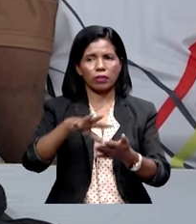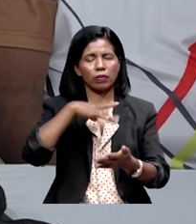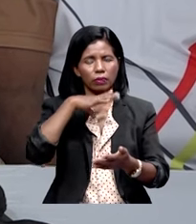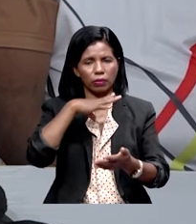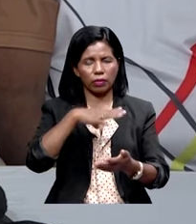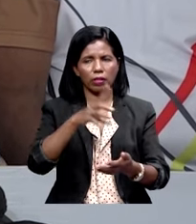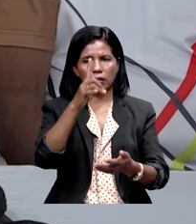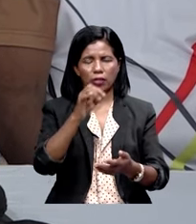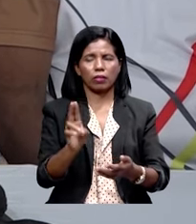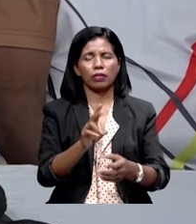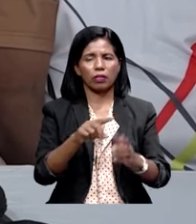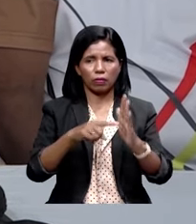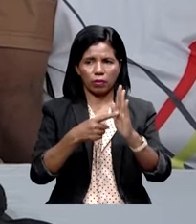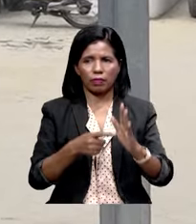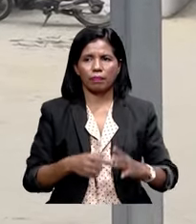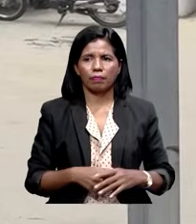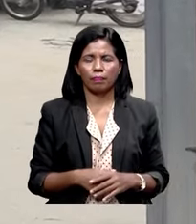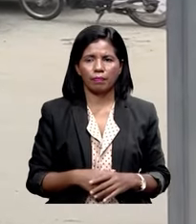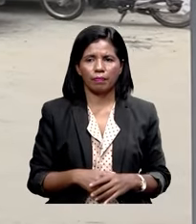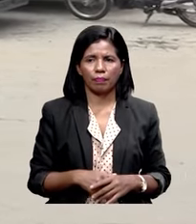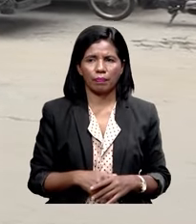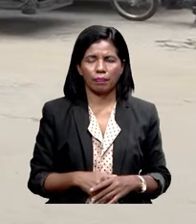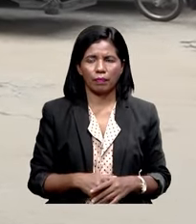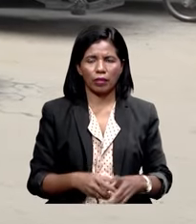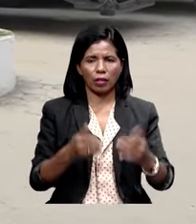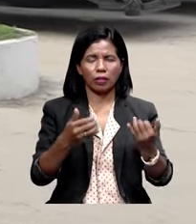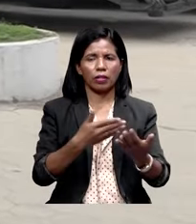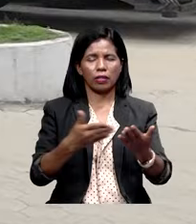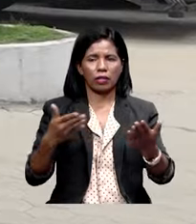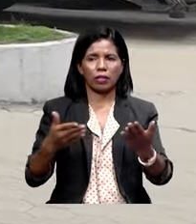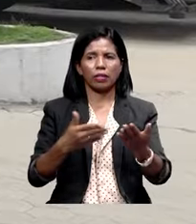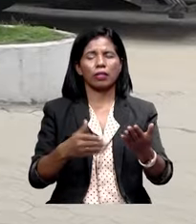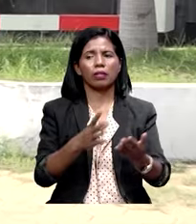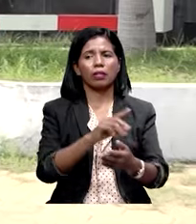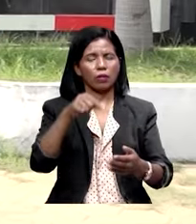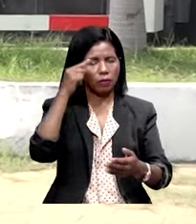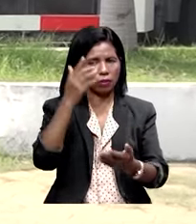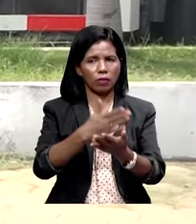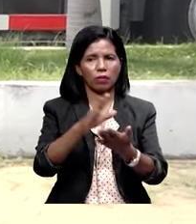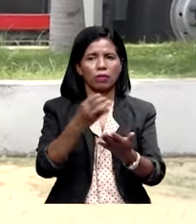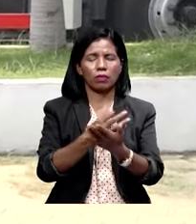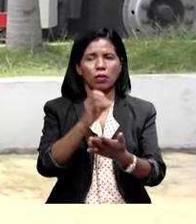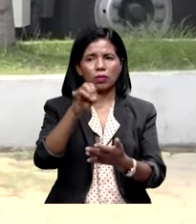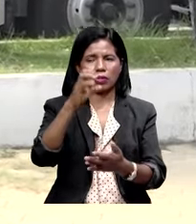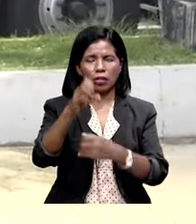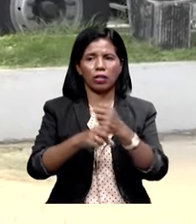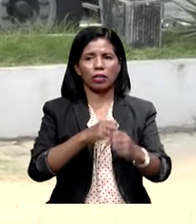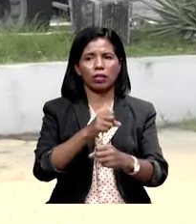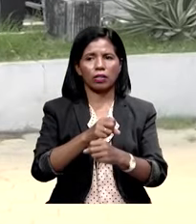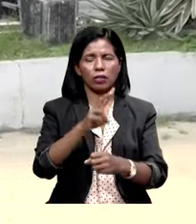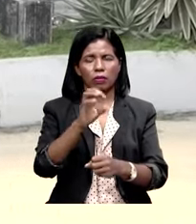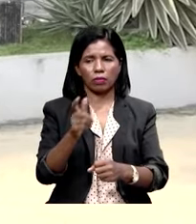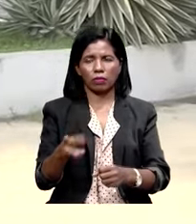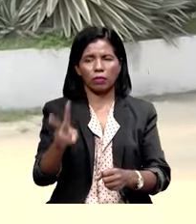ekipamento moderno ni siya ho opera ni. Dadaw ne ekipamento moderno ne be governo so sa orsamento zeral estado tina rihun rua rin sen